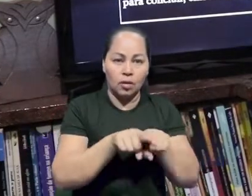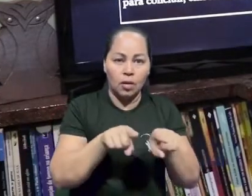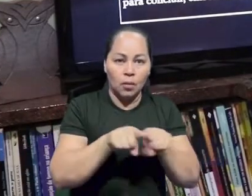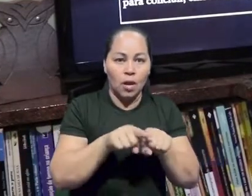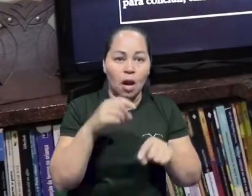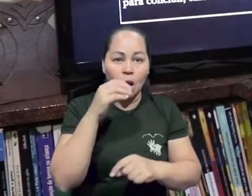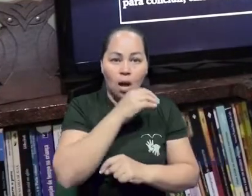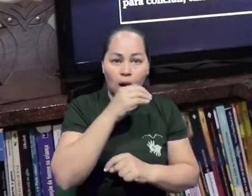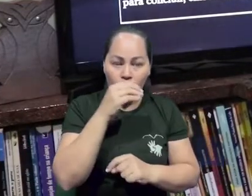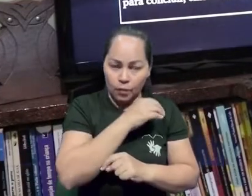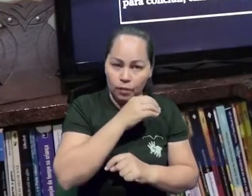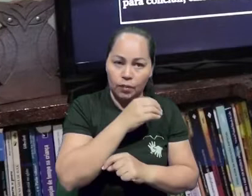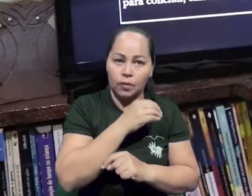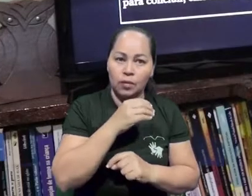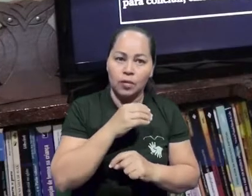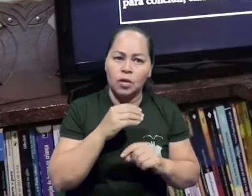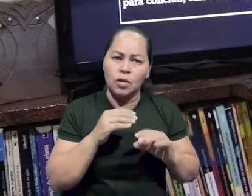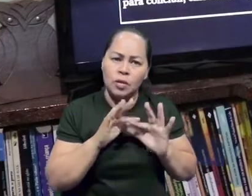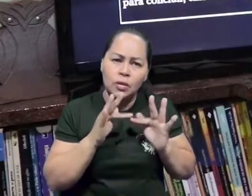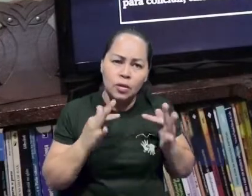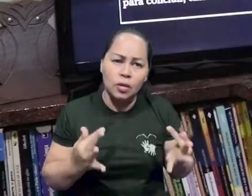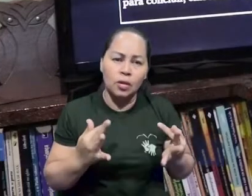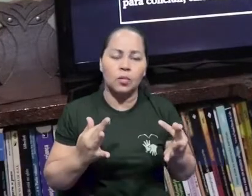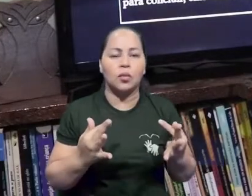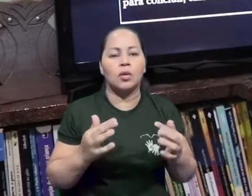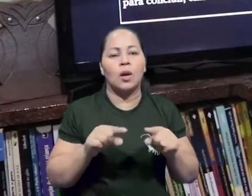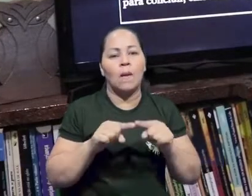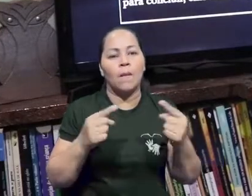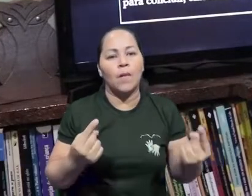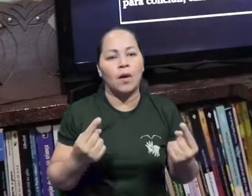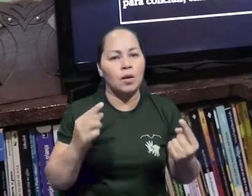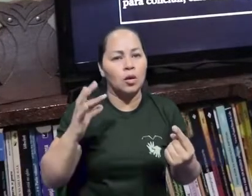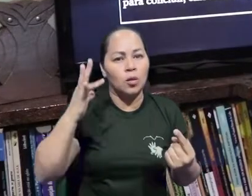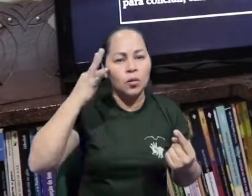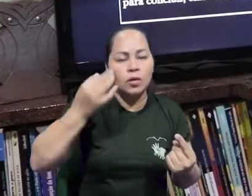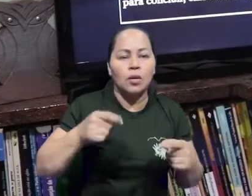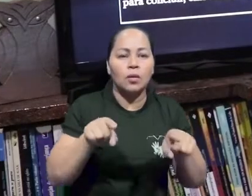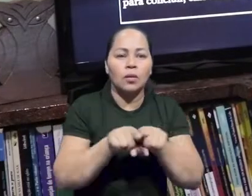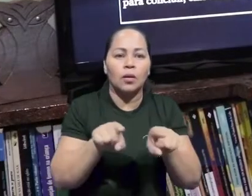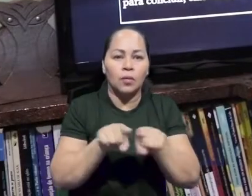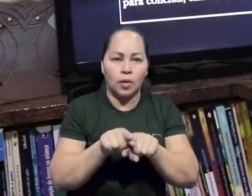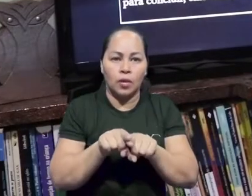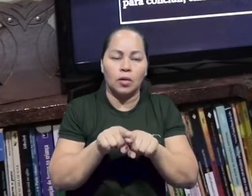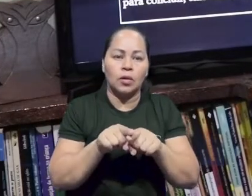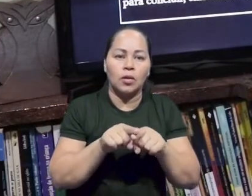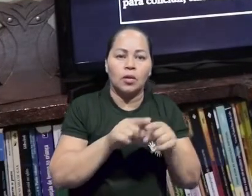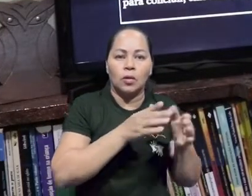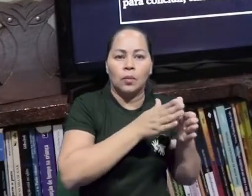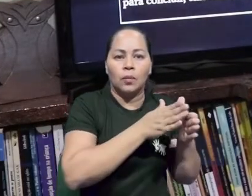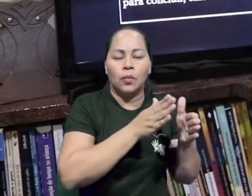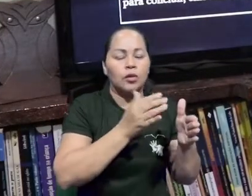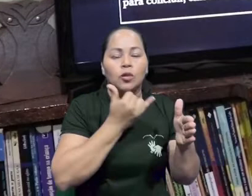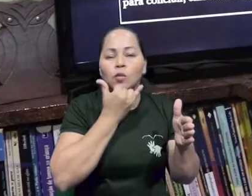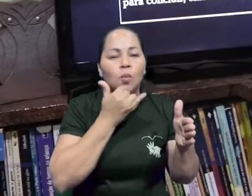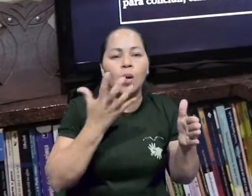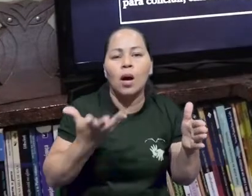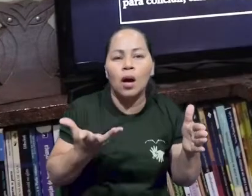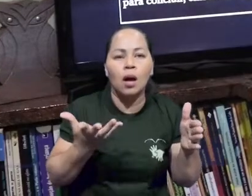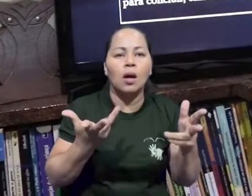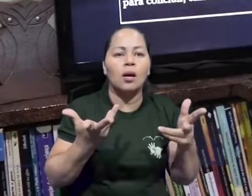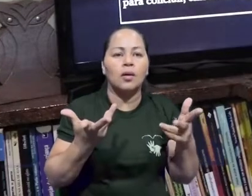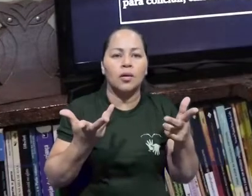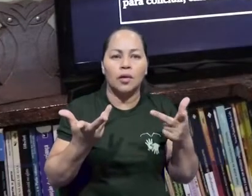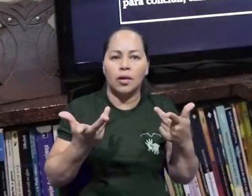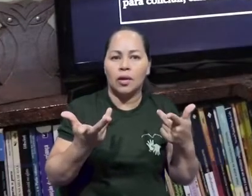raciocínio lógico matemático simplificado. Não interpreta situações problemas em operações...